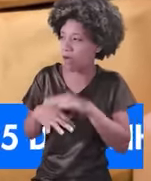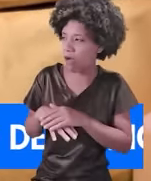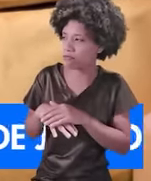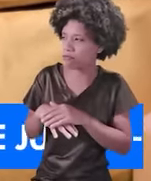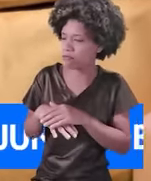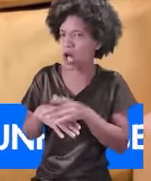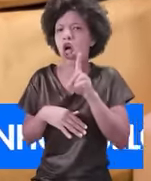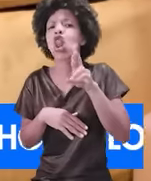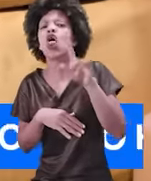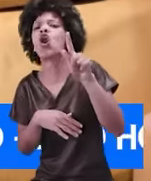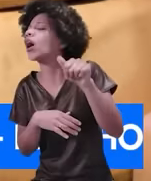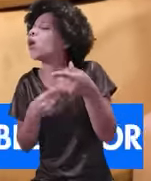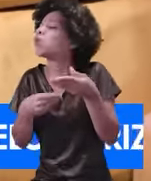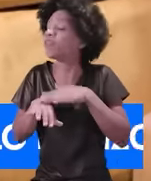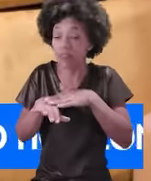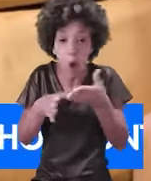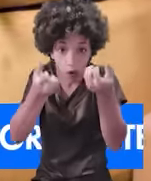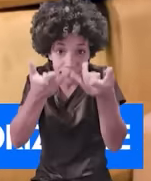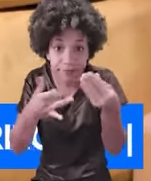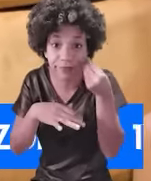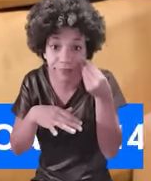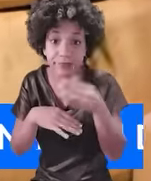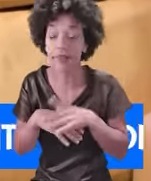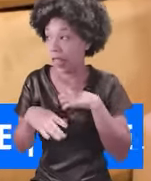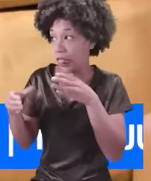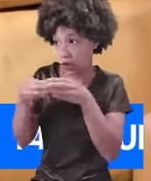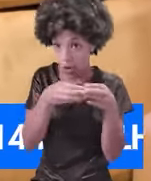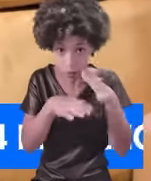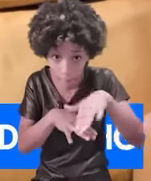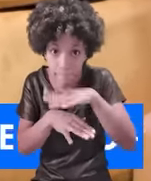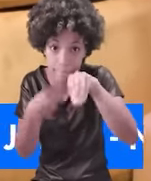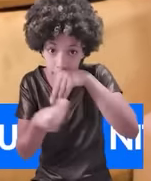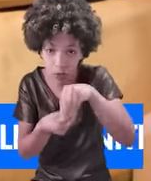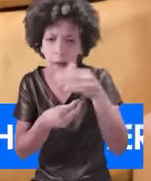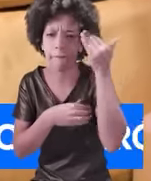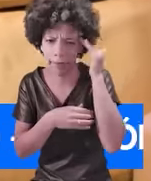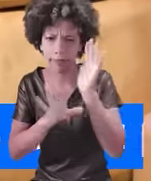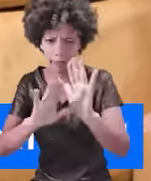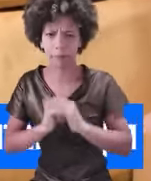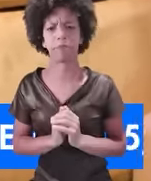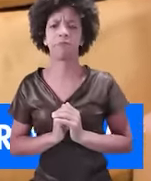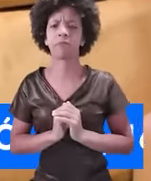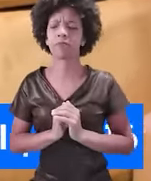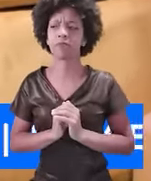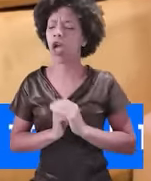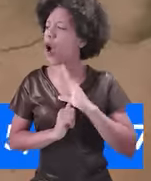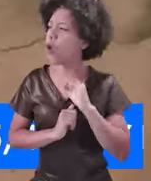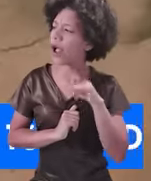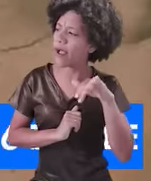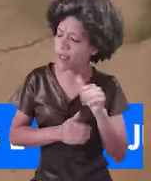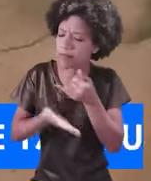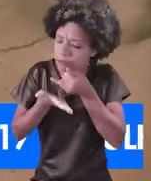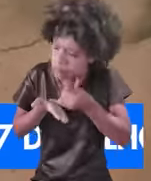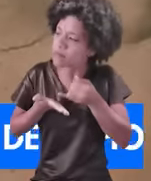é droga ou não Epa que que eu tô fazendo eu tô tentando explicar para ela só tem muita geração junto aqui Então paga entender cocaína é